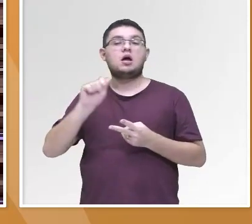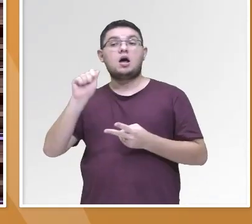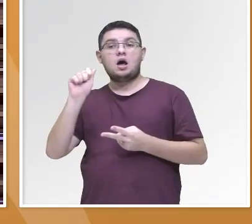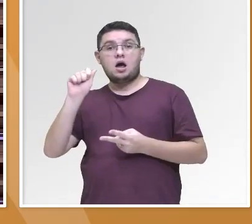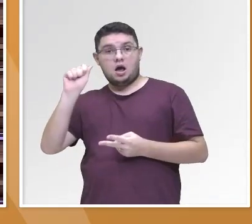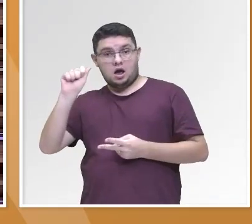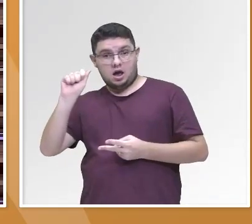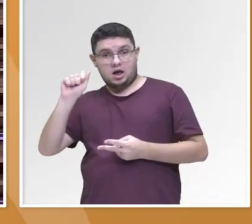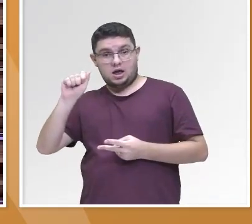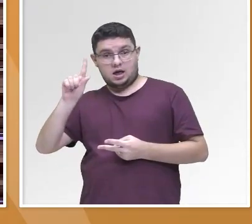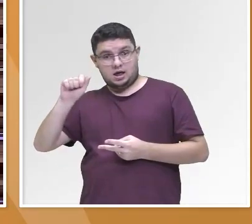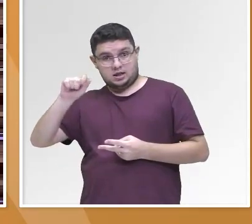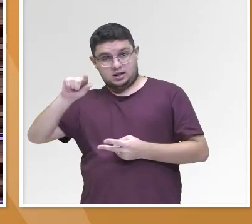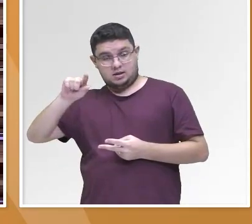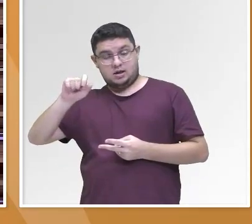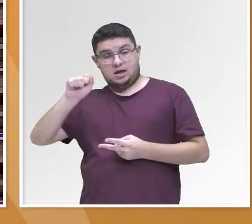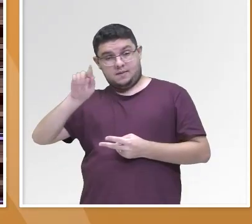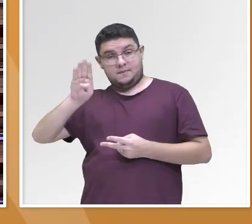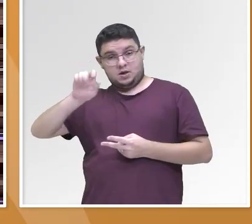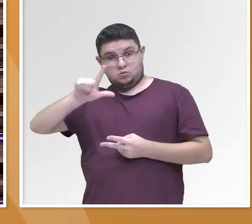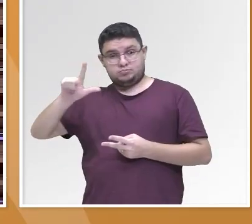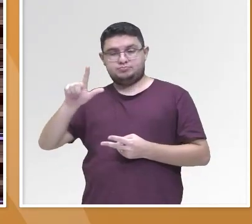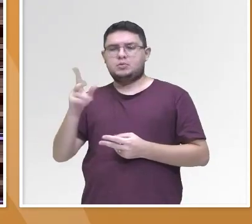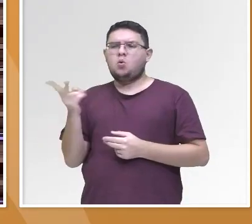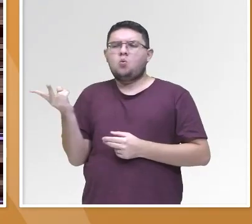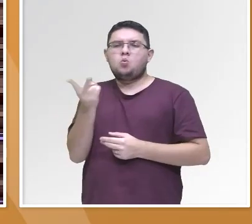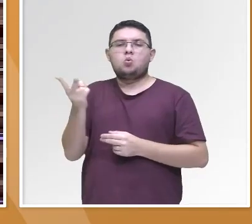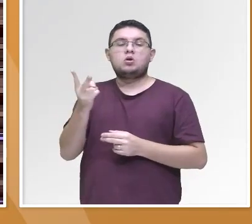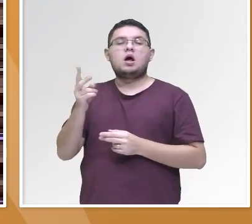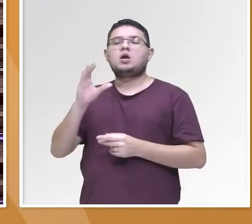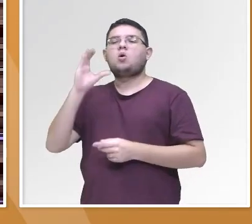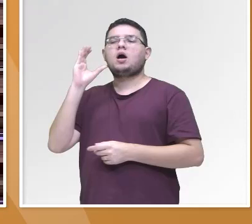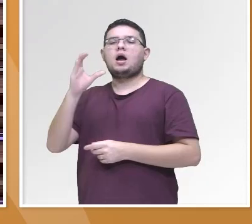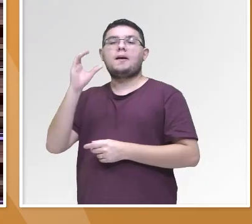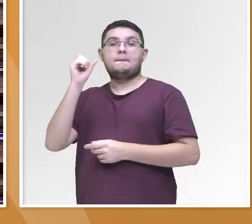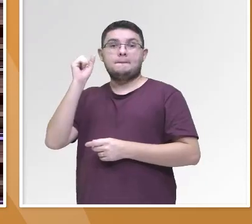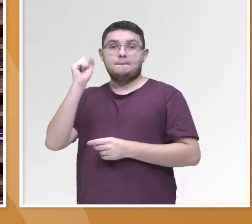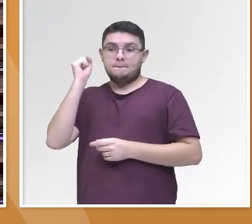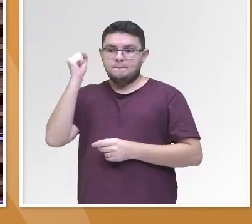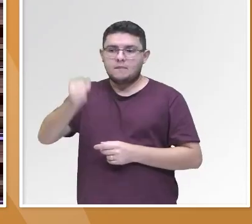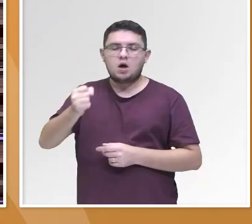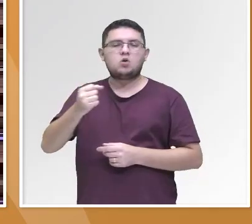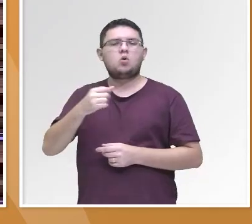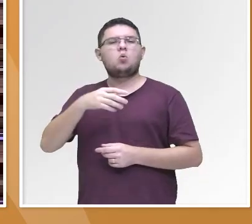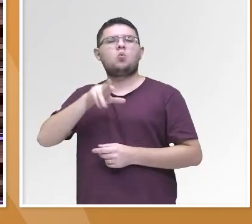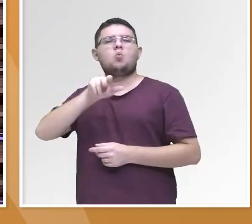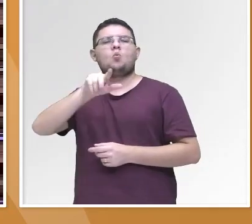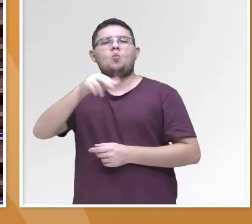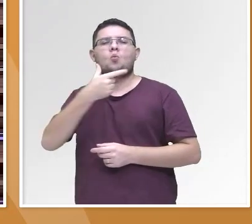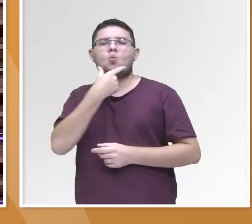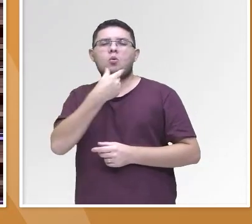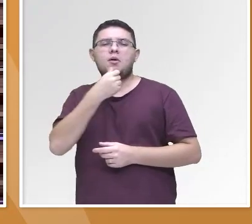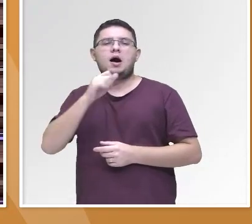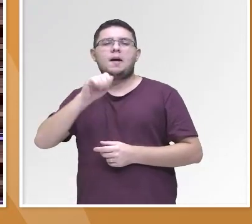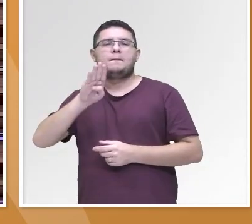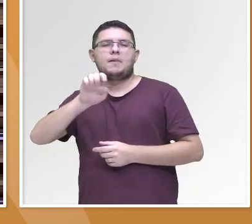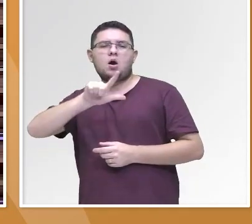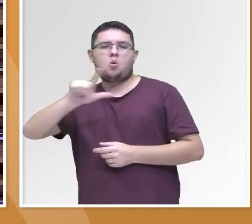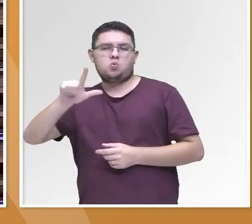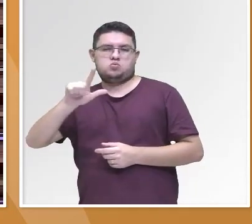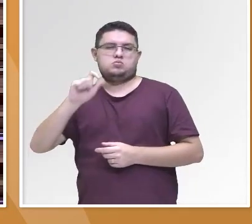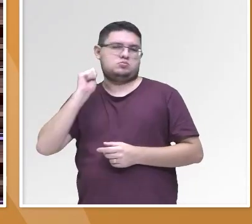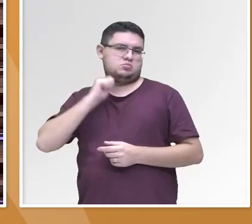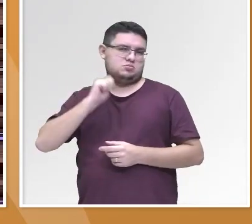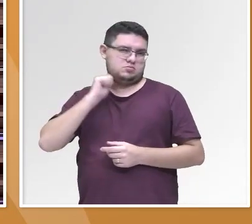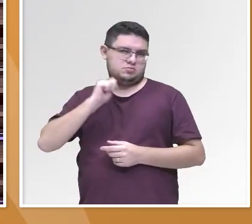escravidão dessas pessoas? Acontece que a própria igreja dizia o quê? Como a Bíblia diz que o Caim recebeu uma marca